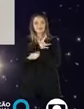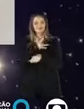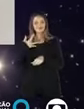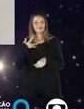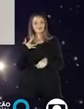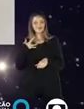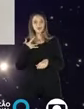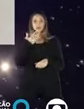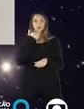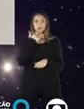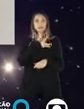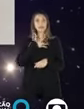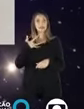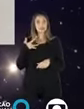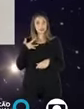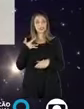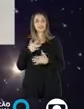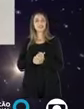saudável, mais